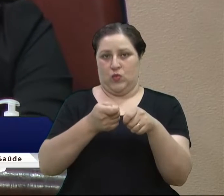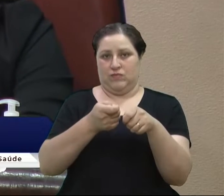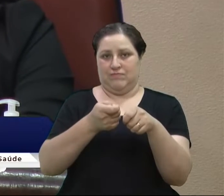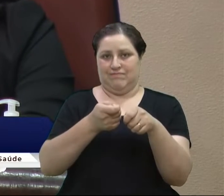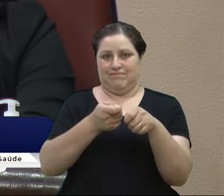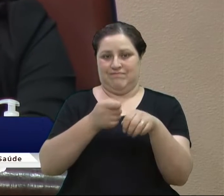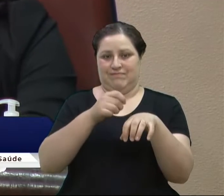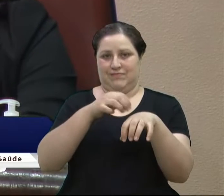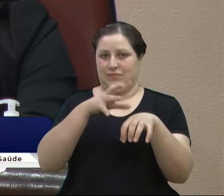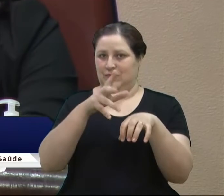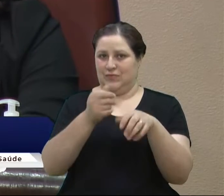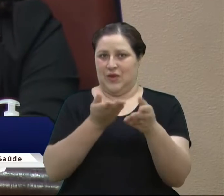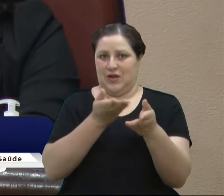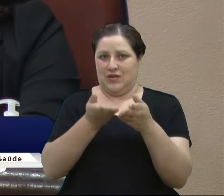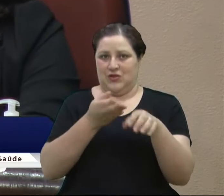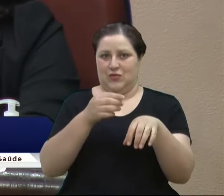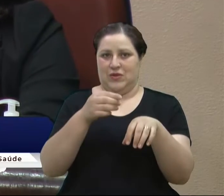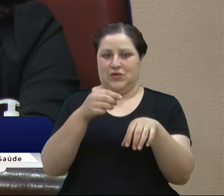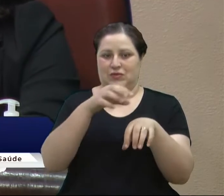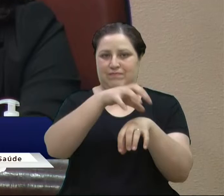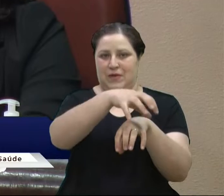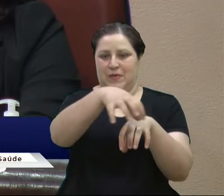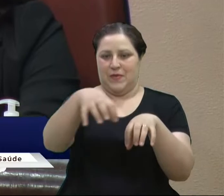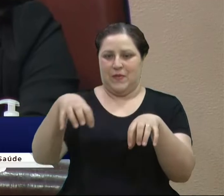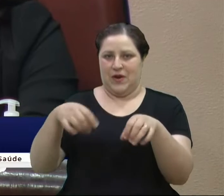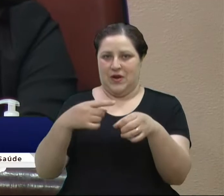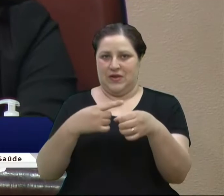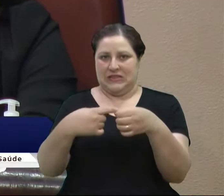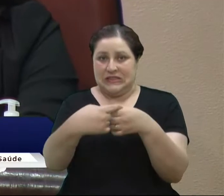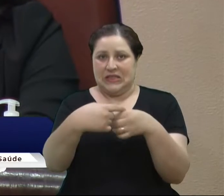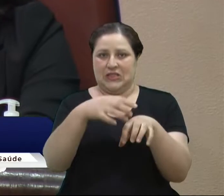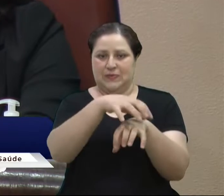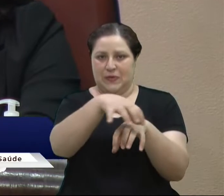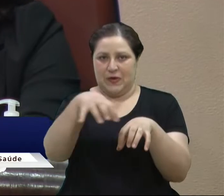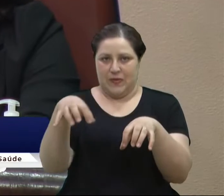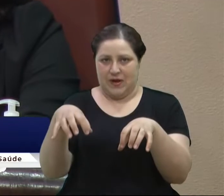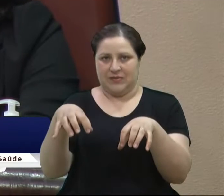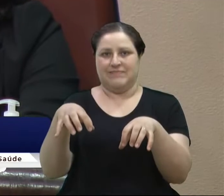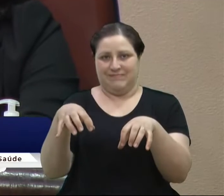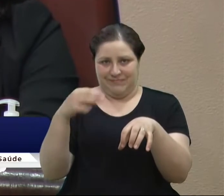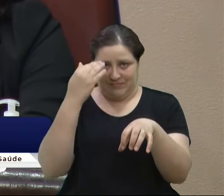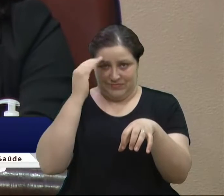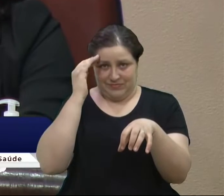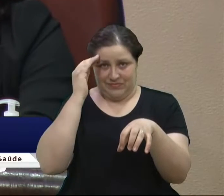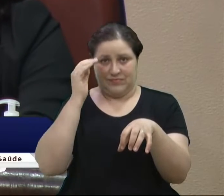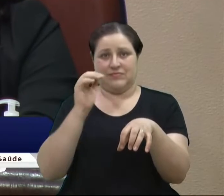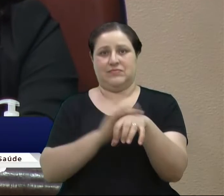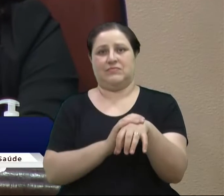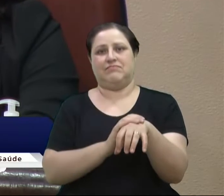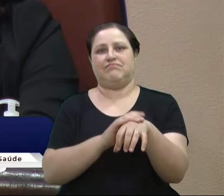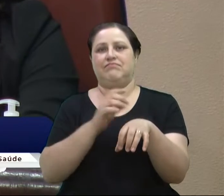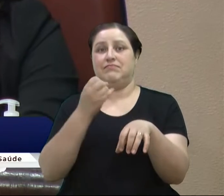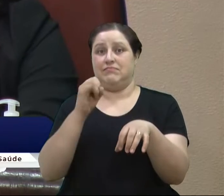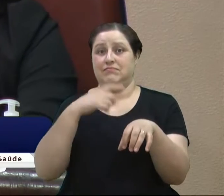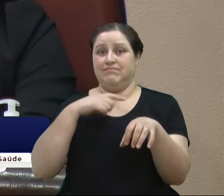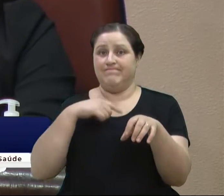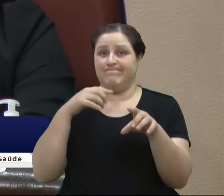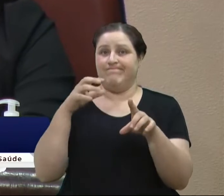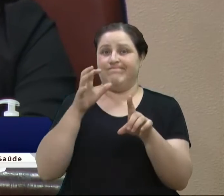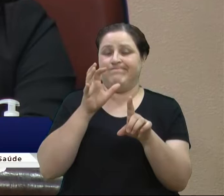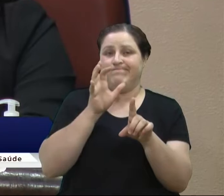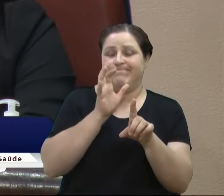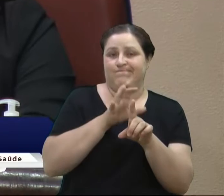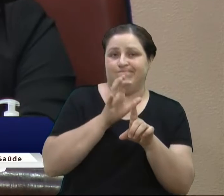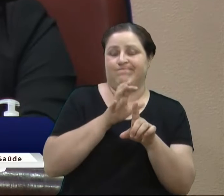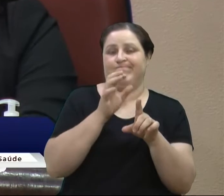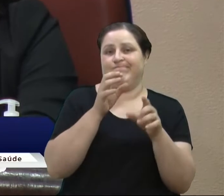48. Então, e qualquer interferência que possa vir a prejudicar a rede de serviço ou acesso à